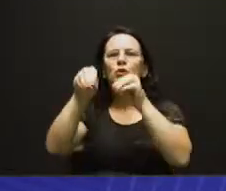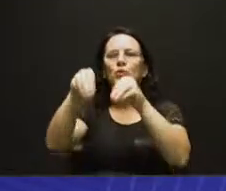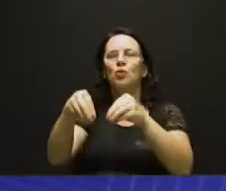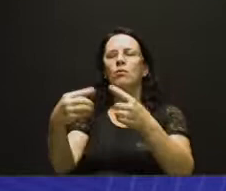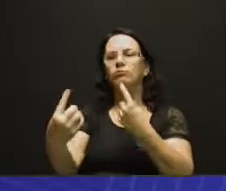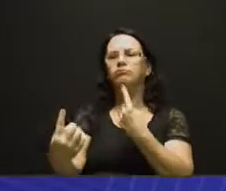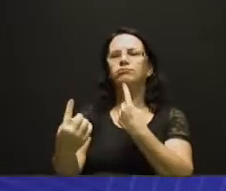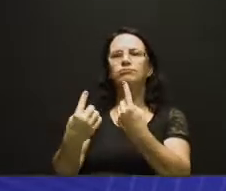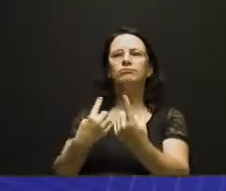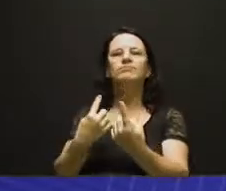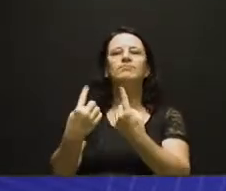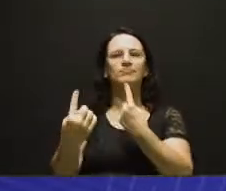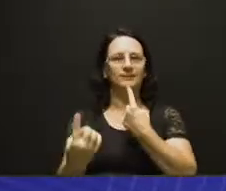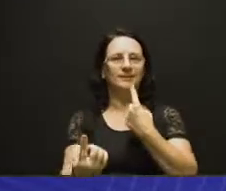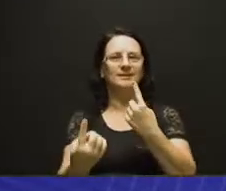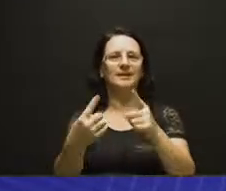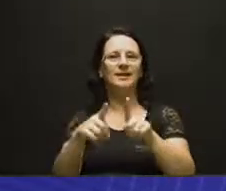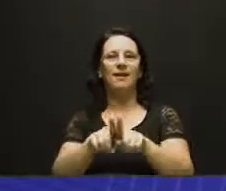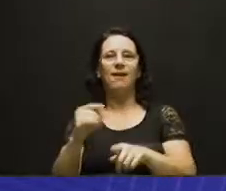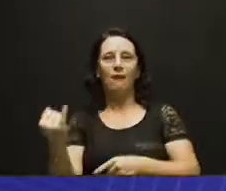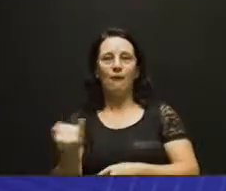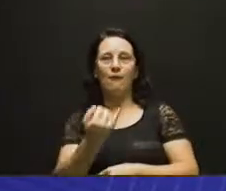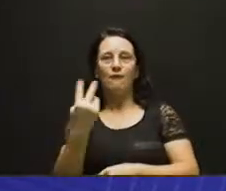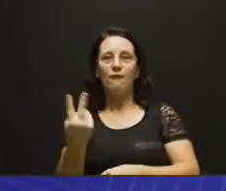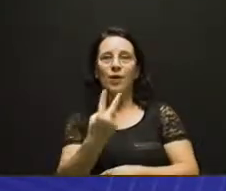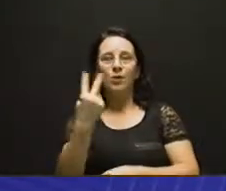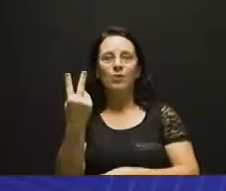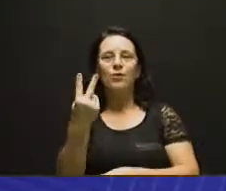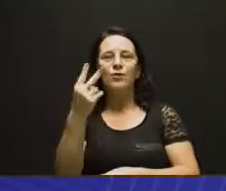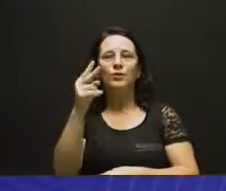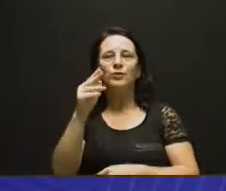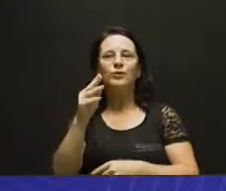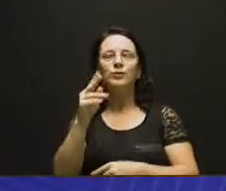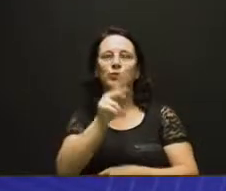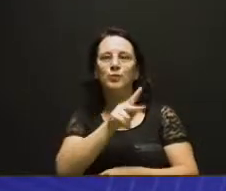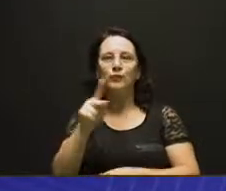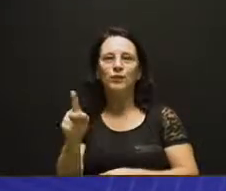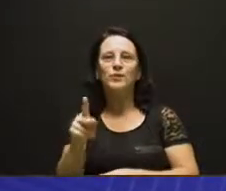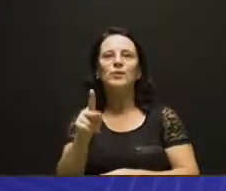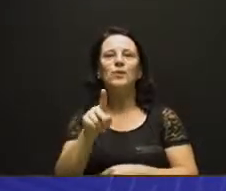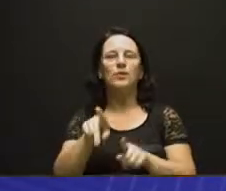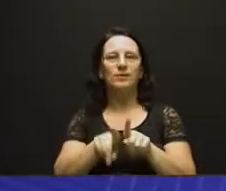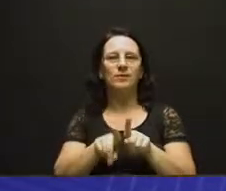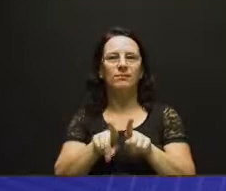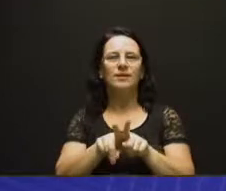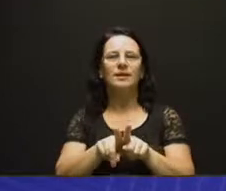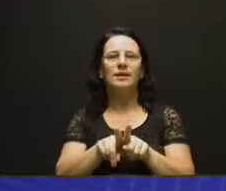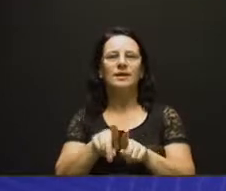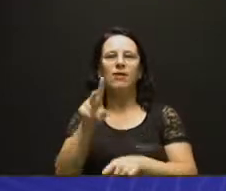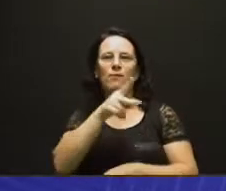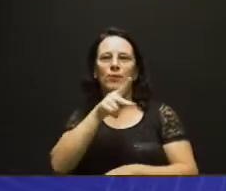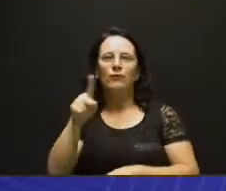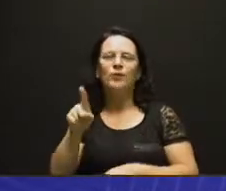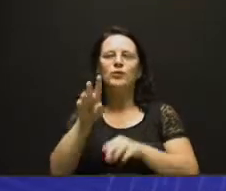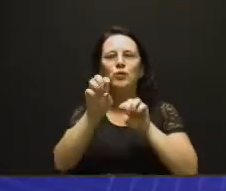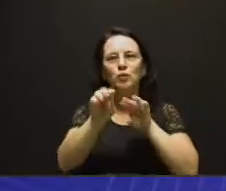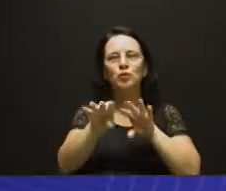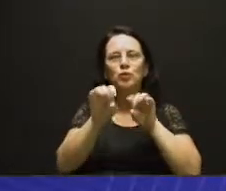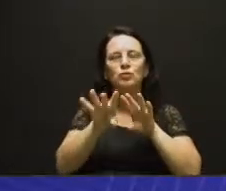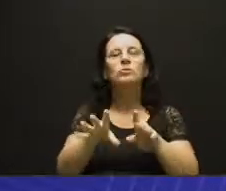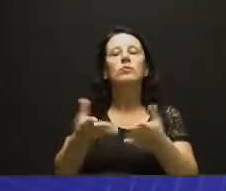outro a valorização dos professores que isso é muito importante da estrutura adequada para que eles